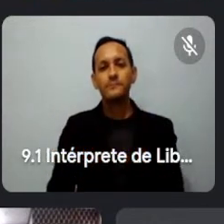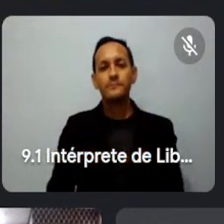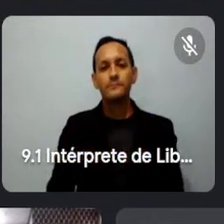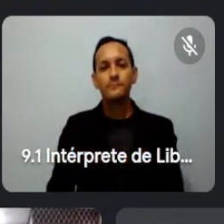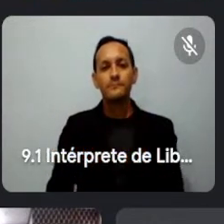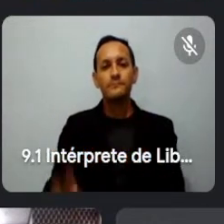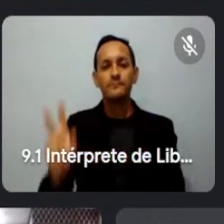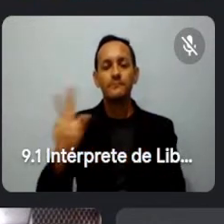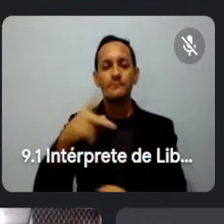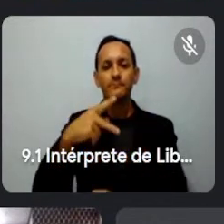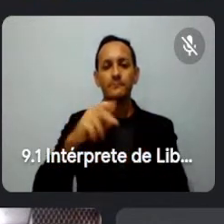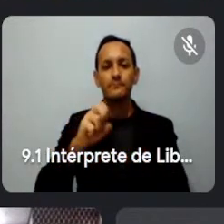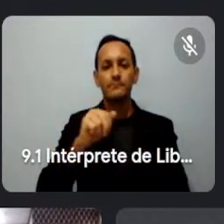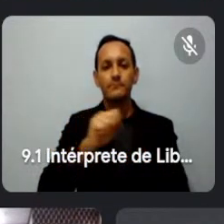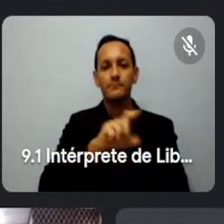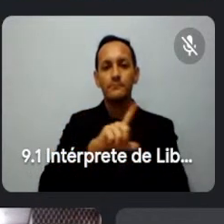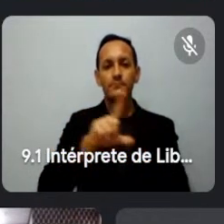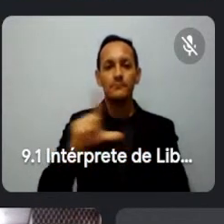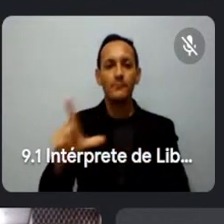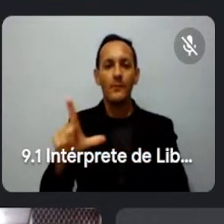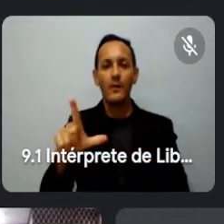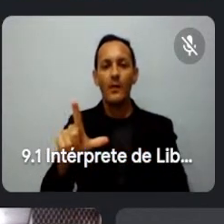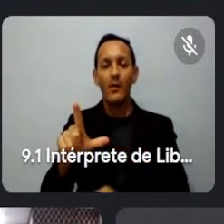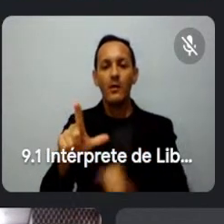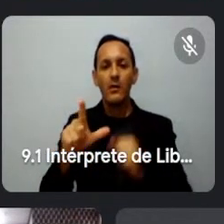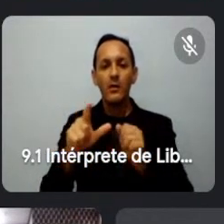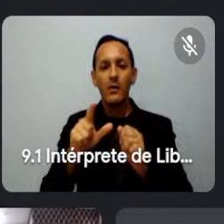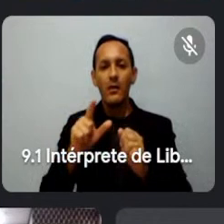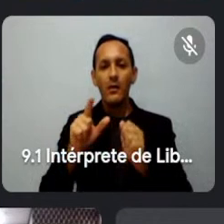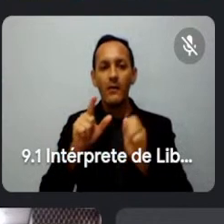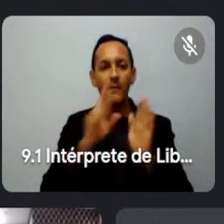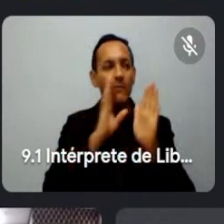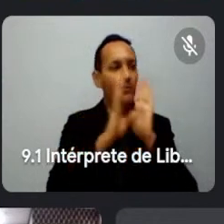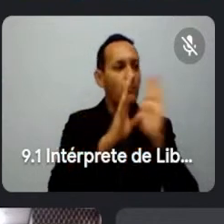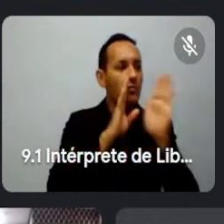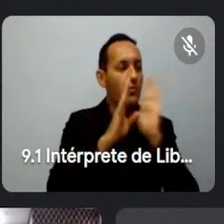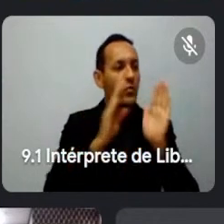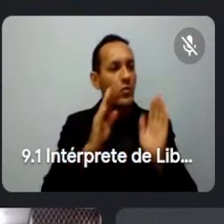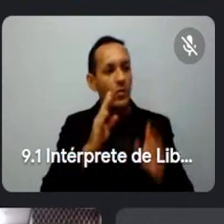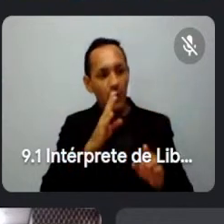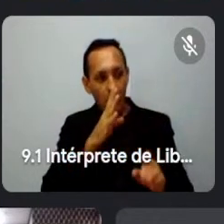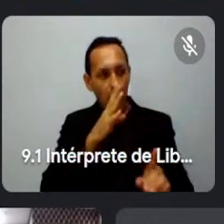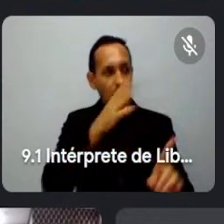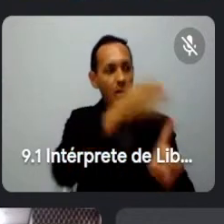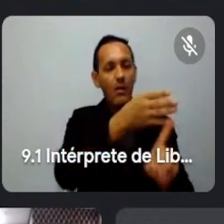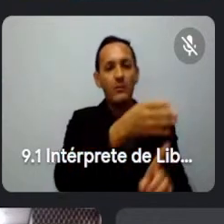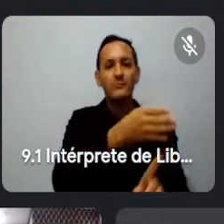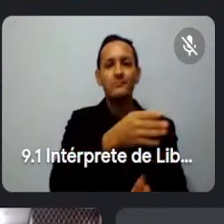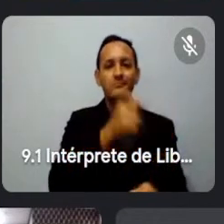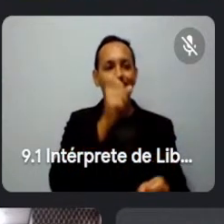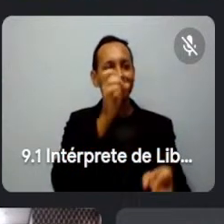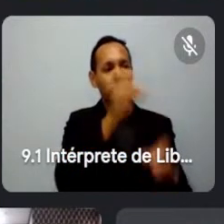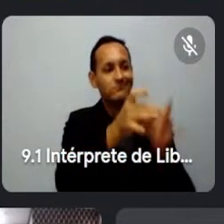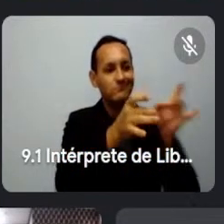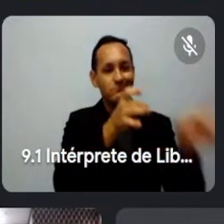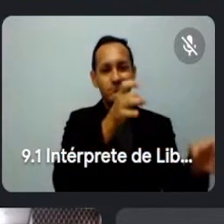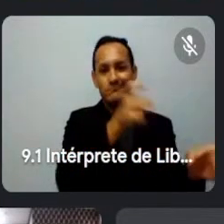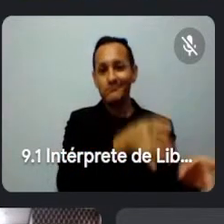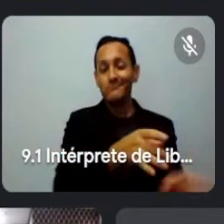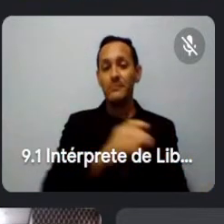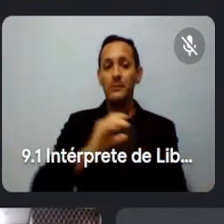Penal de denunciação caluniosa a denunciação caluniosa